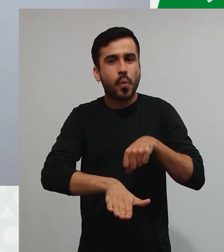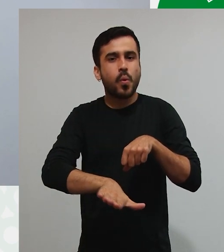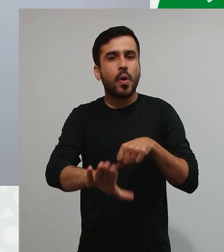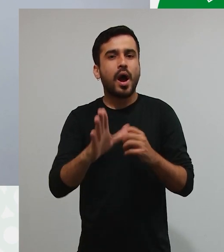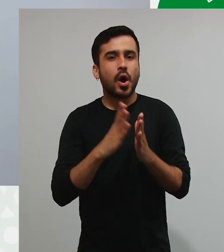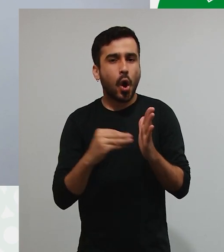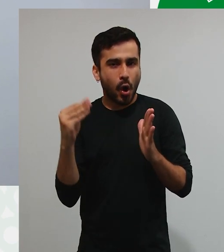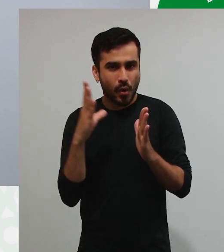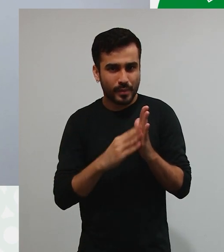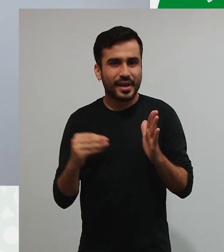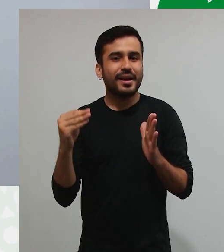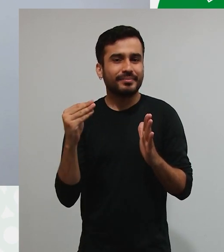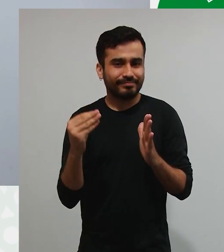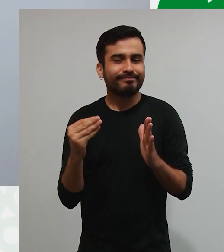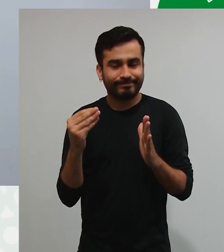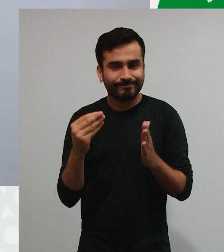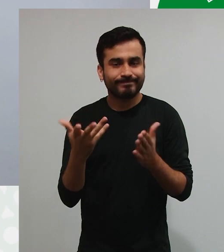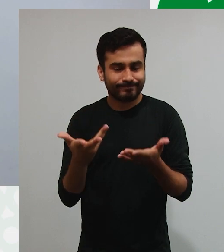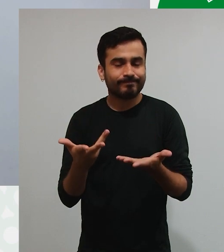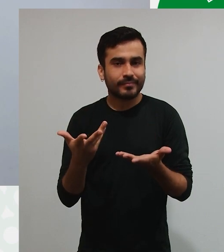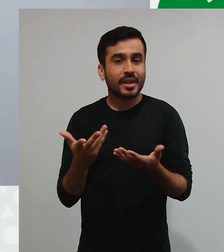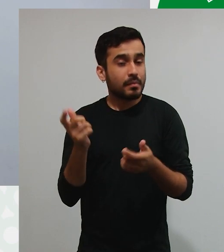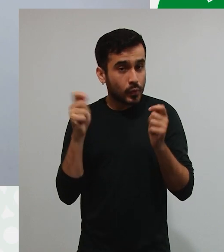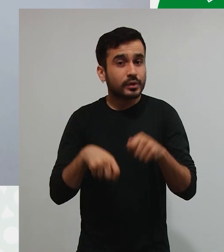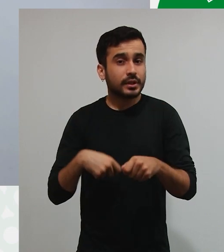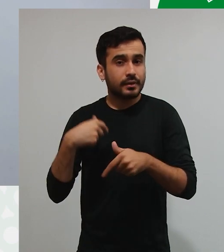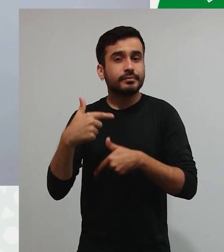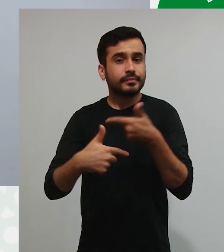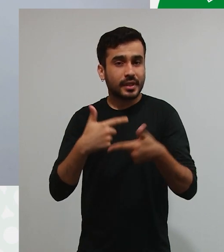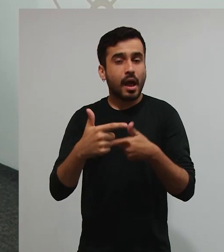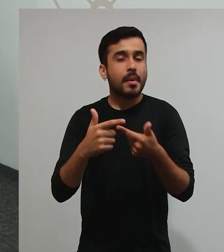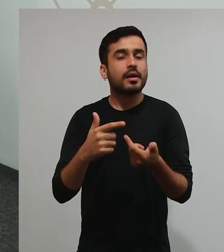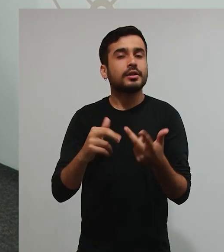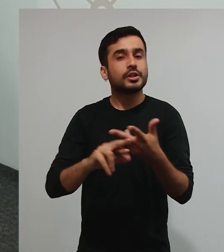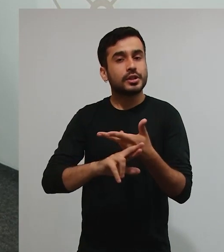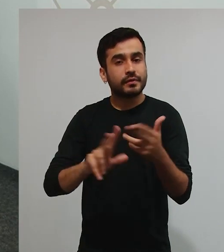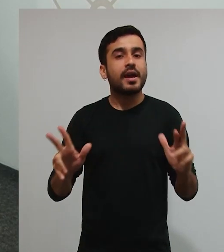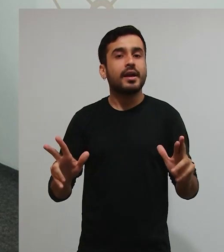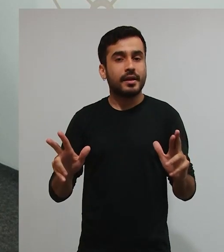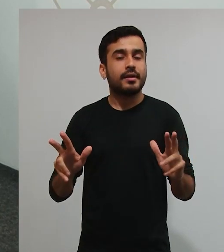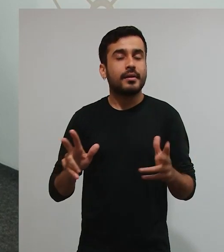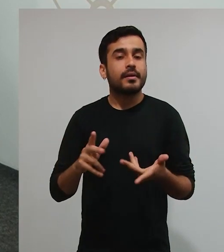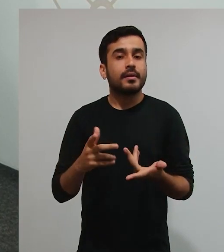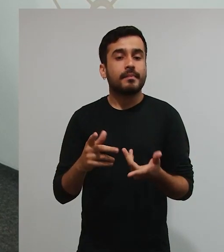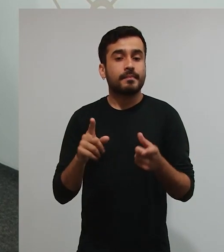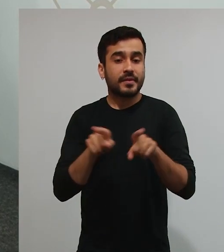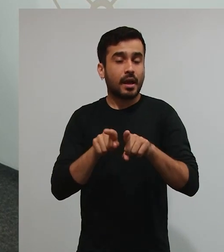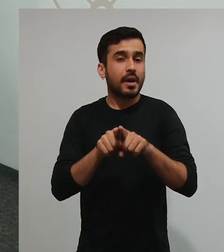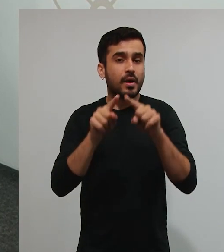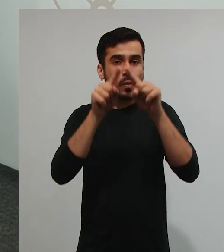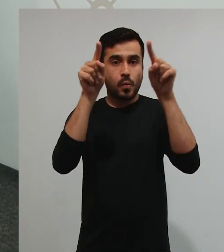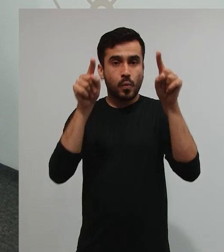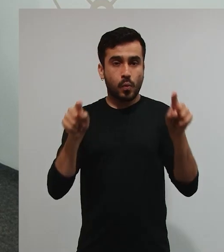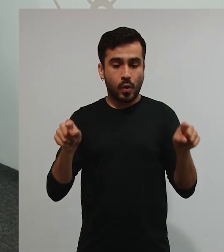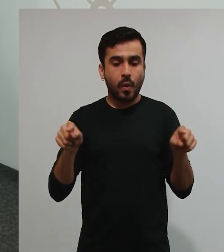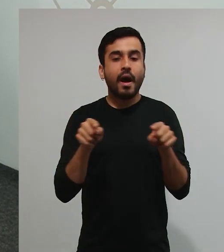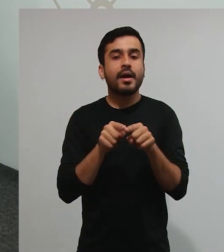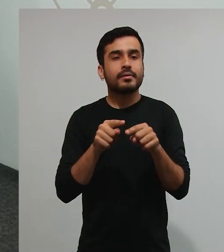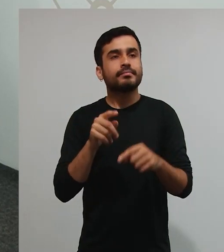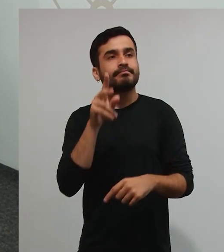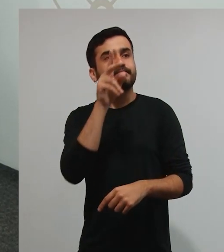na verdade, né? Materiais de sucata, na época ainda era o miniógrafo, que a gente, né,